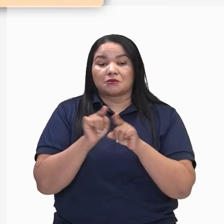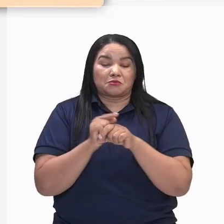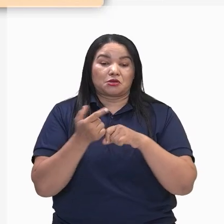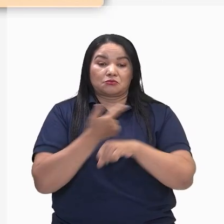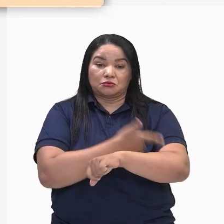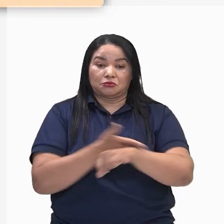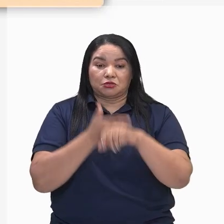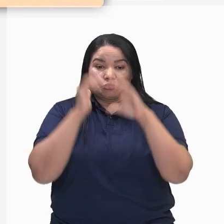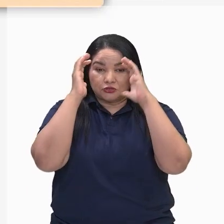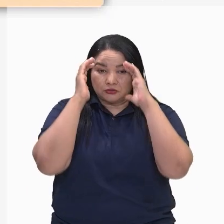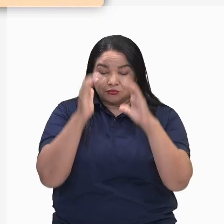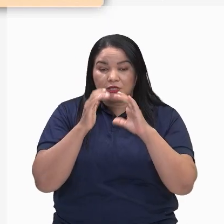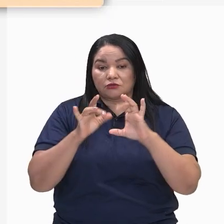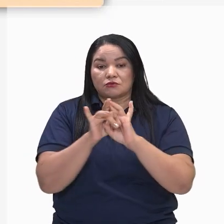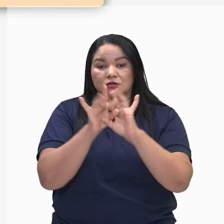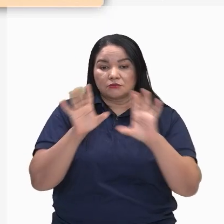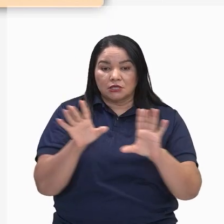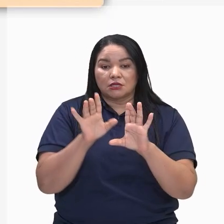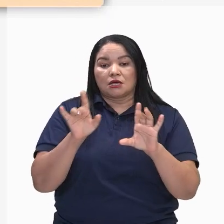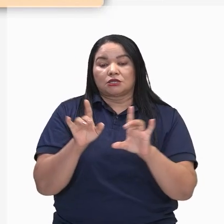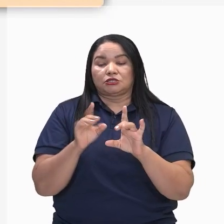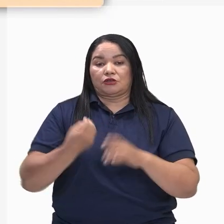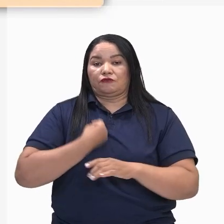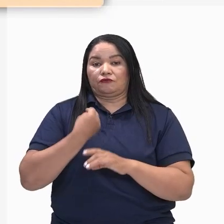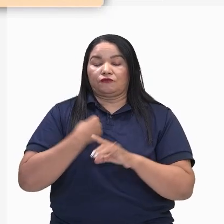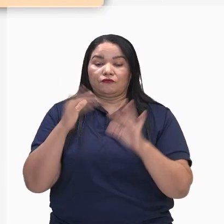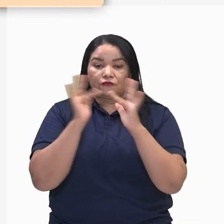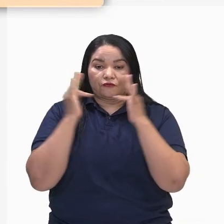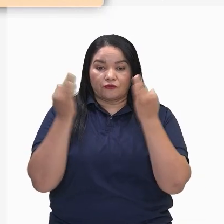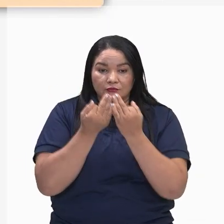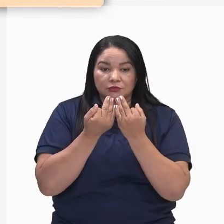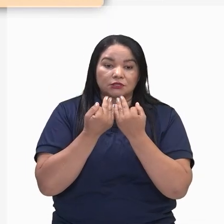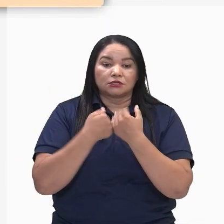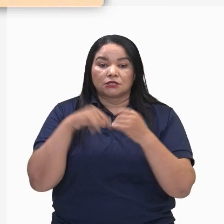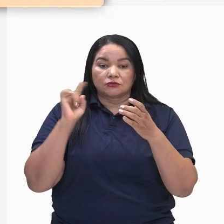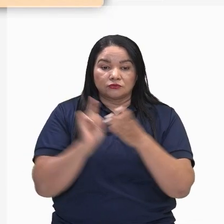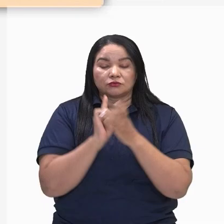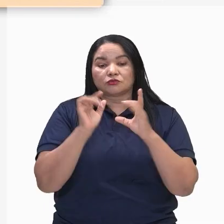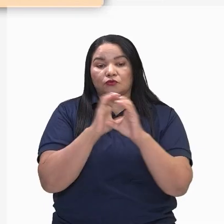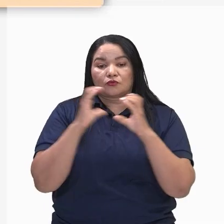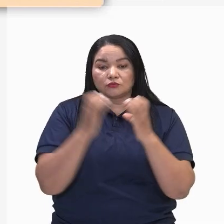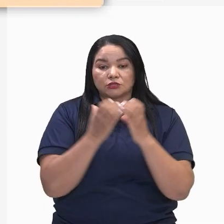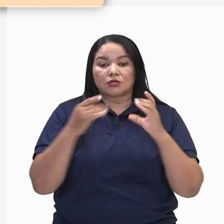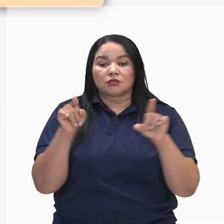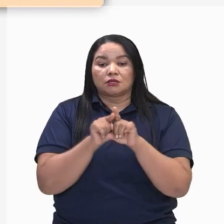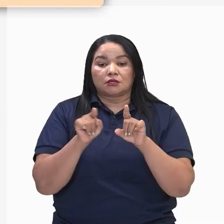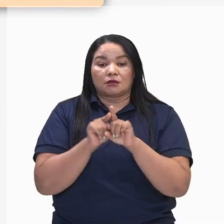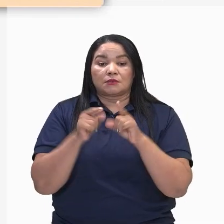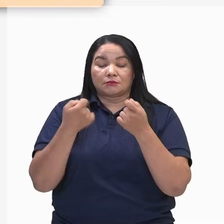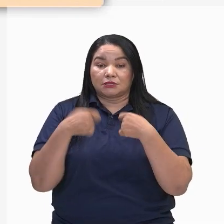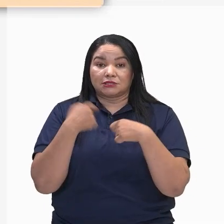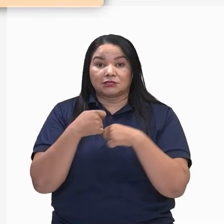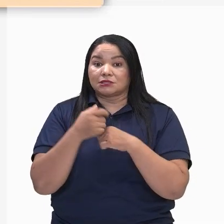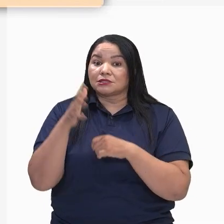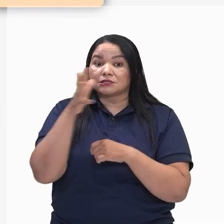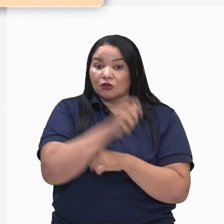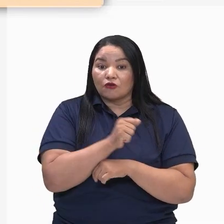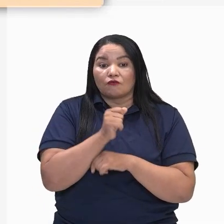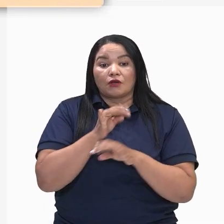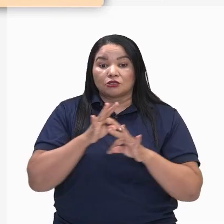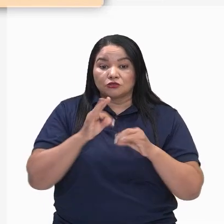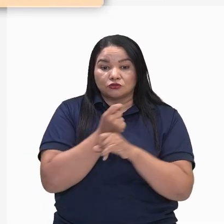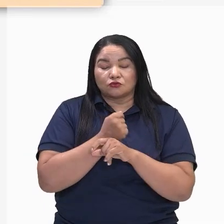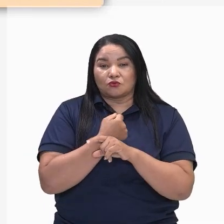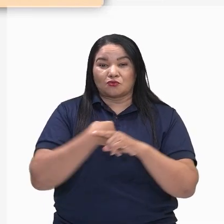ao respeito, à liberdade e à convivência familiar e comunitária, além de colocá-los a salvo de toda forma